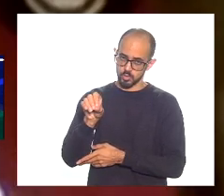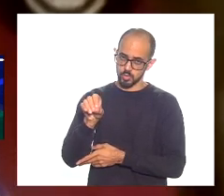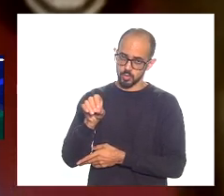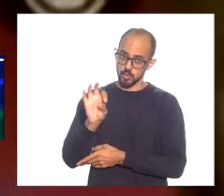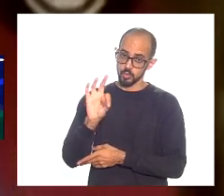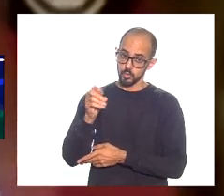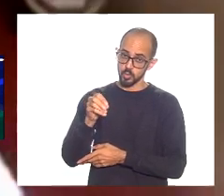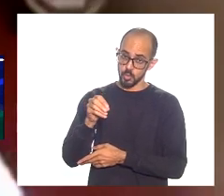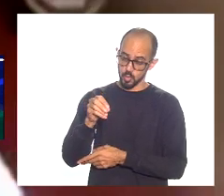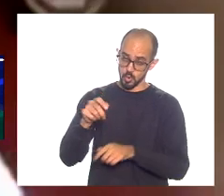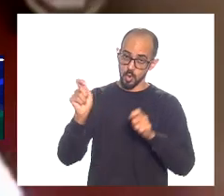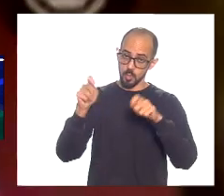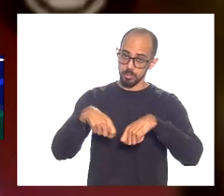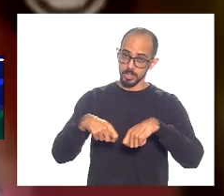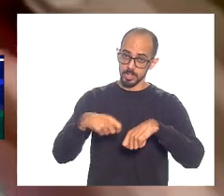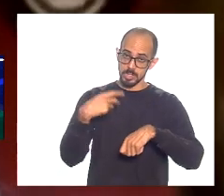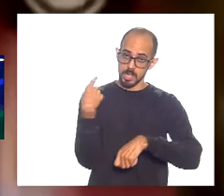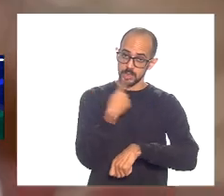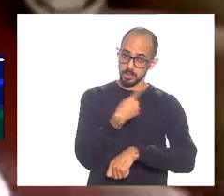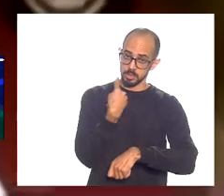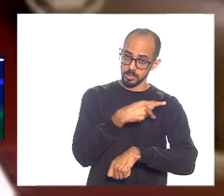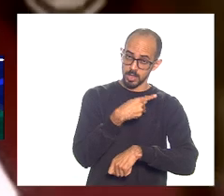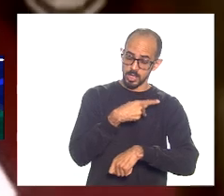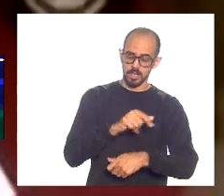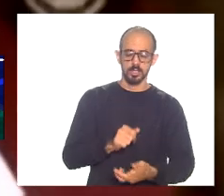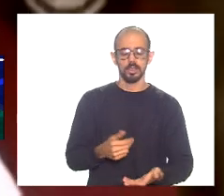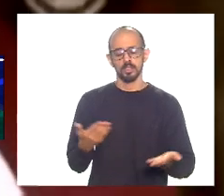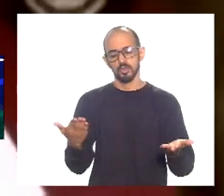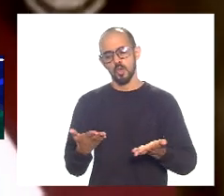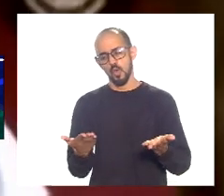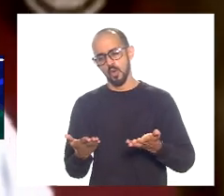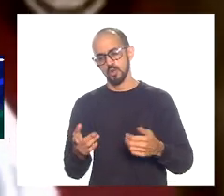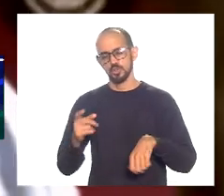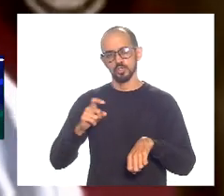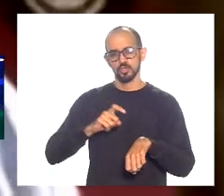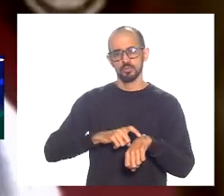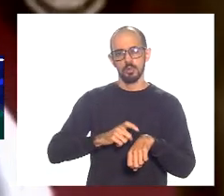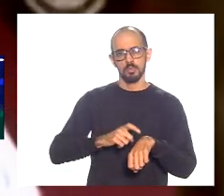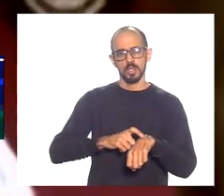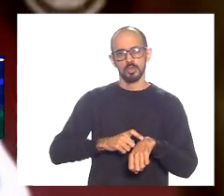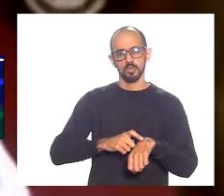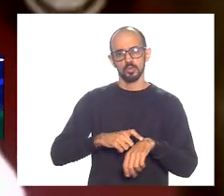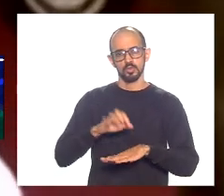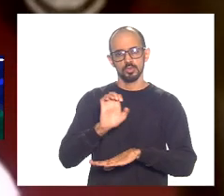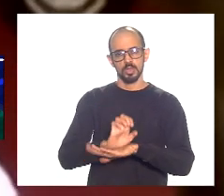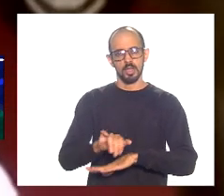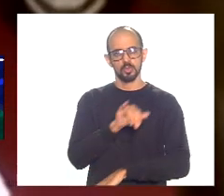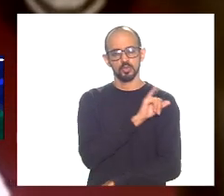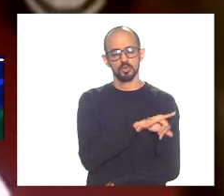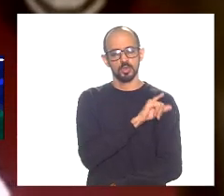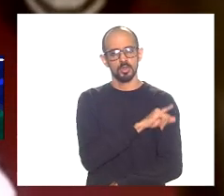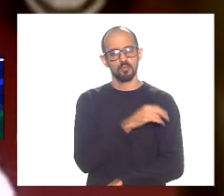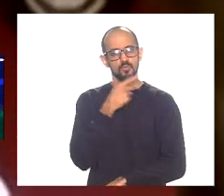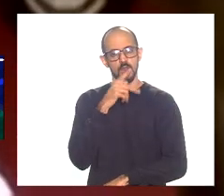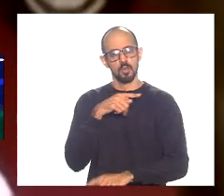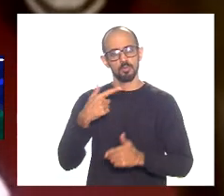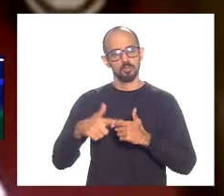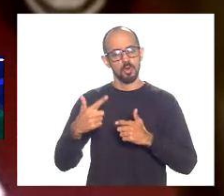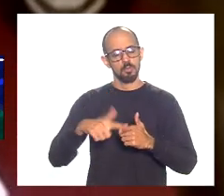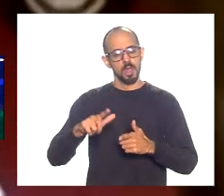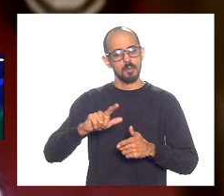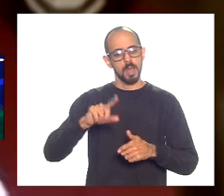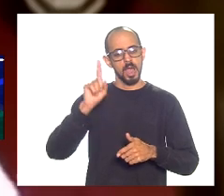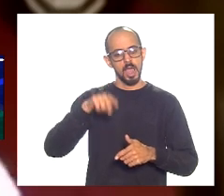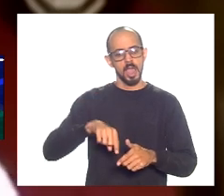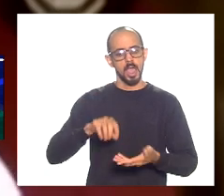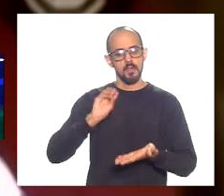sua avaliação da situação que se encontra atualmente no estado do Rio de Janeiro, ele começa a dizer: o problema do estado do Rio de Janeiro